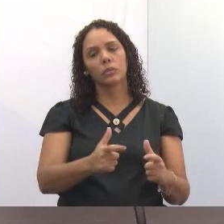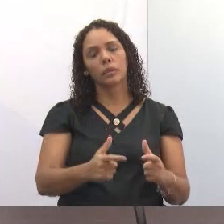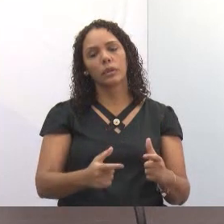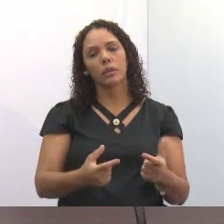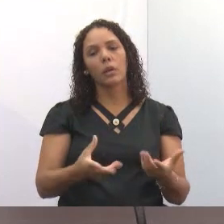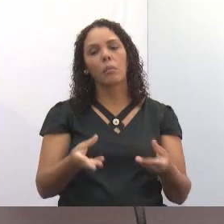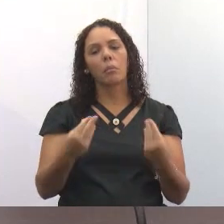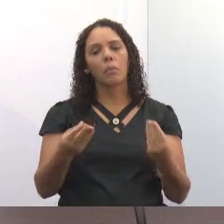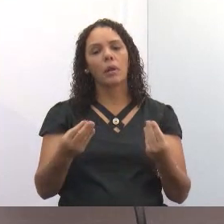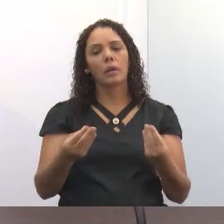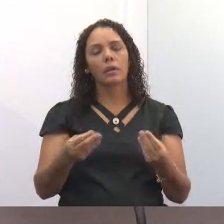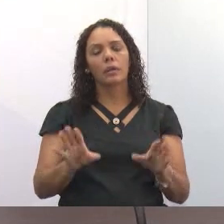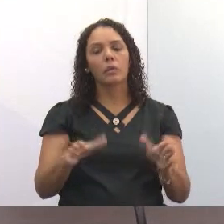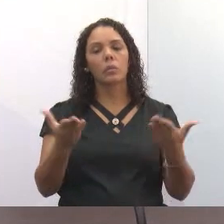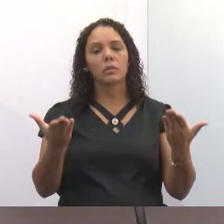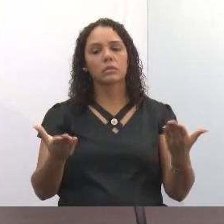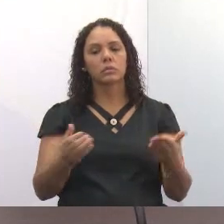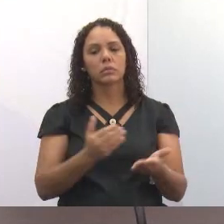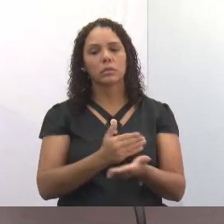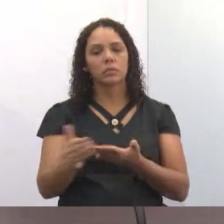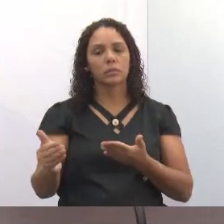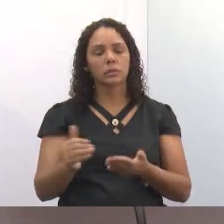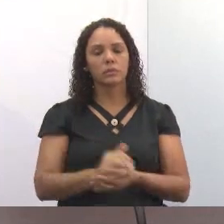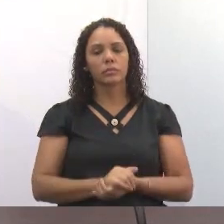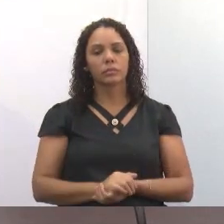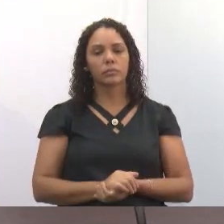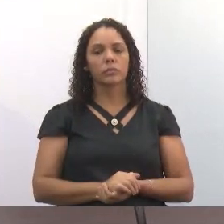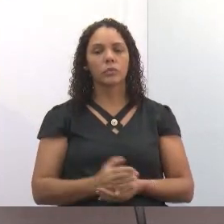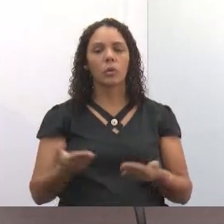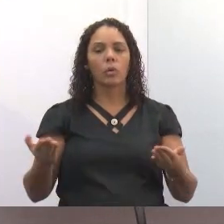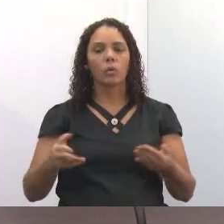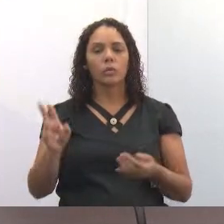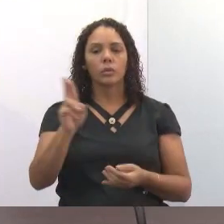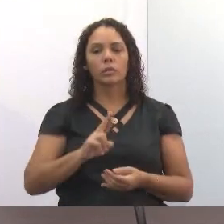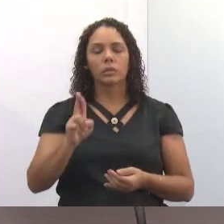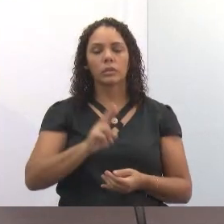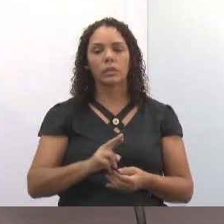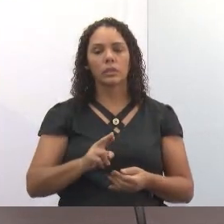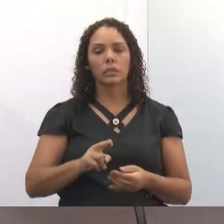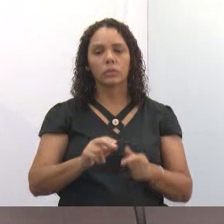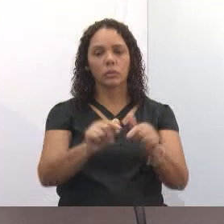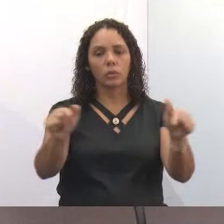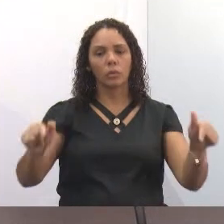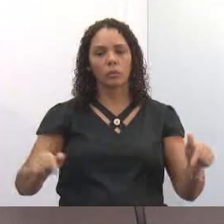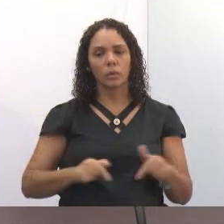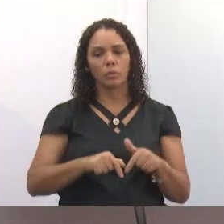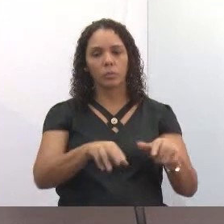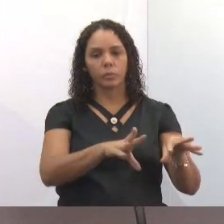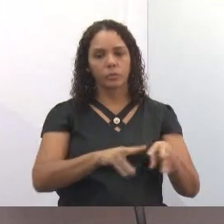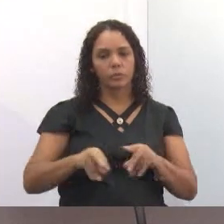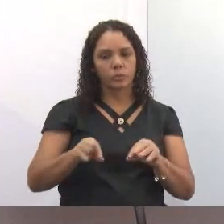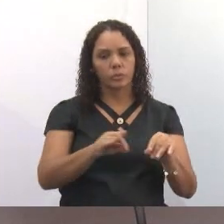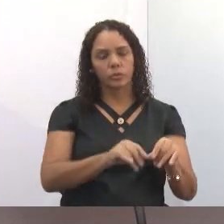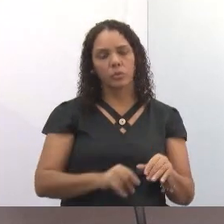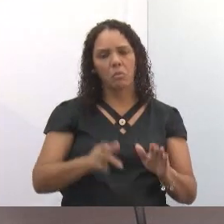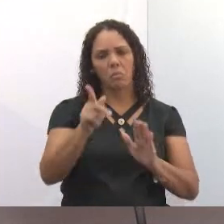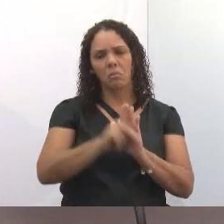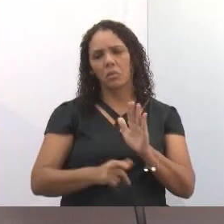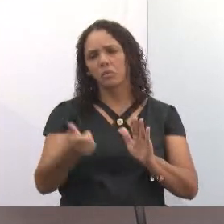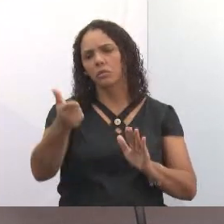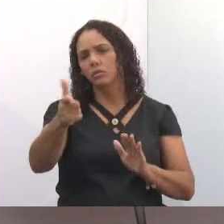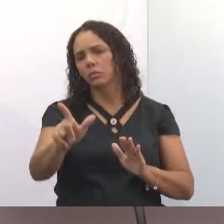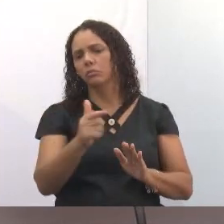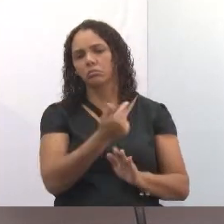finalidade e qual prazo de implantação? Resposta. Hoje está sendo utilizada como campo de areia e não há nenhum outro projeto para o